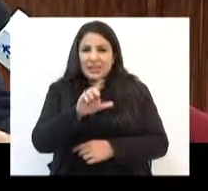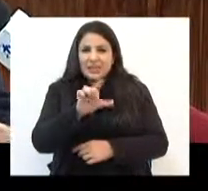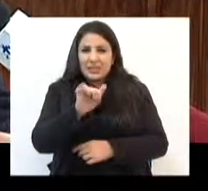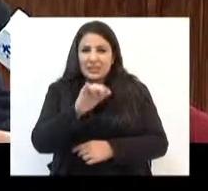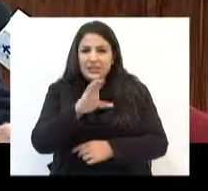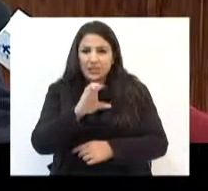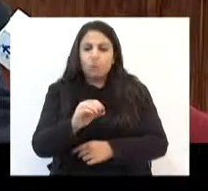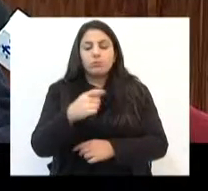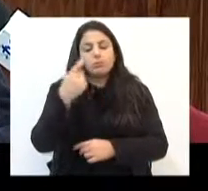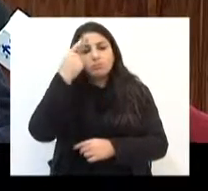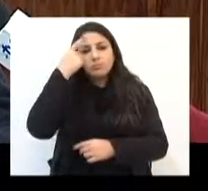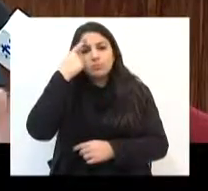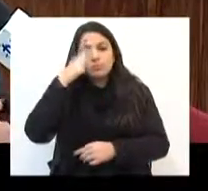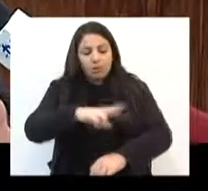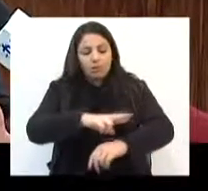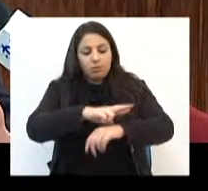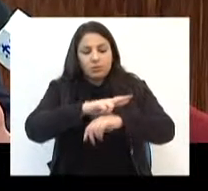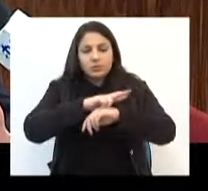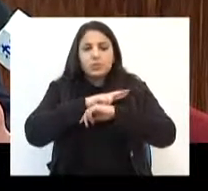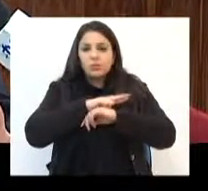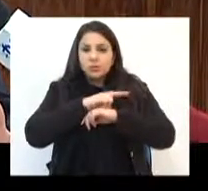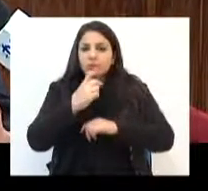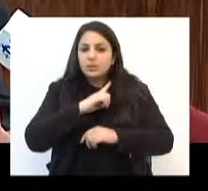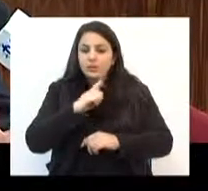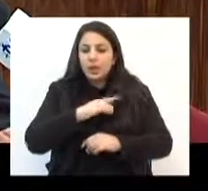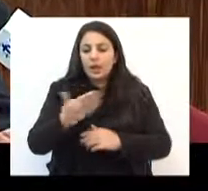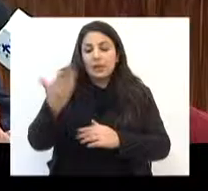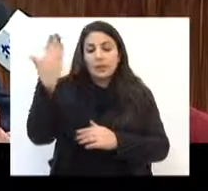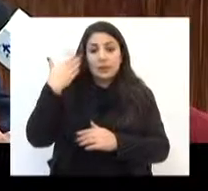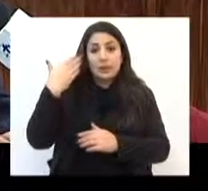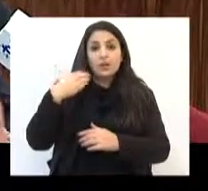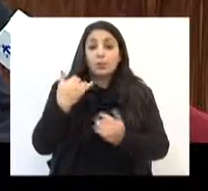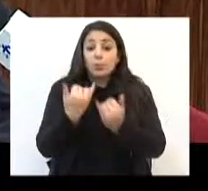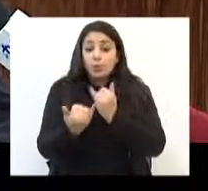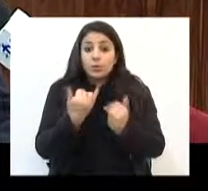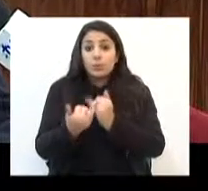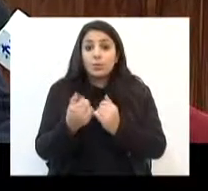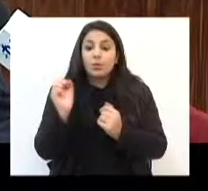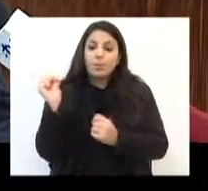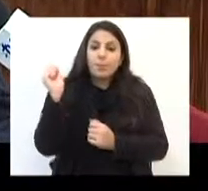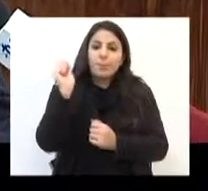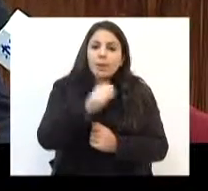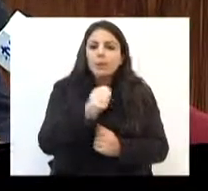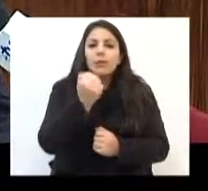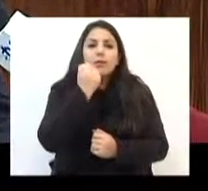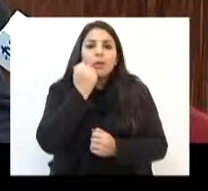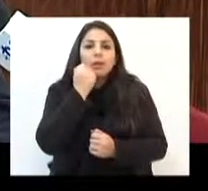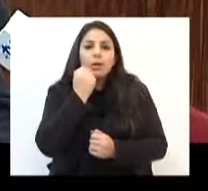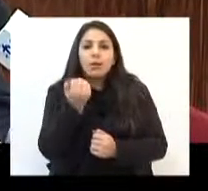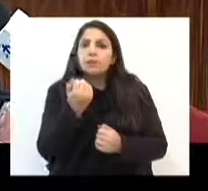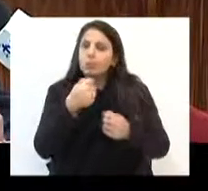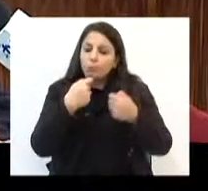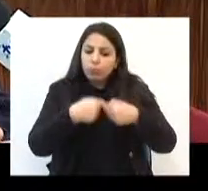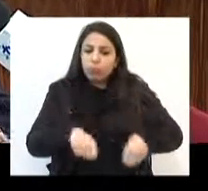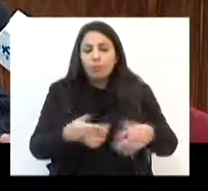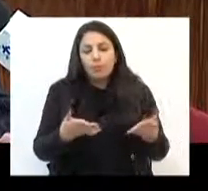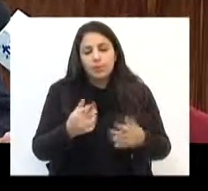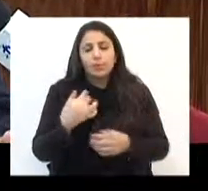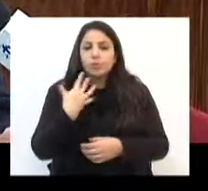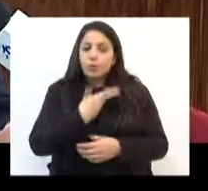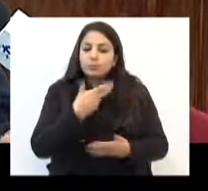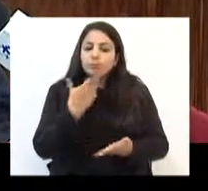um material, digamos assim, menos espesso. Mas com certeza tem que ser alguma coisa que garanta que não vai ser